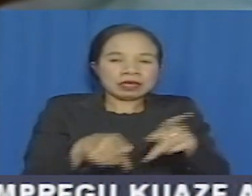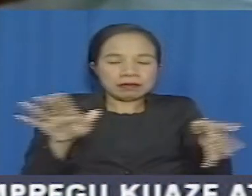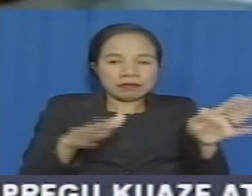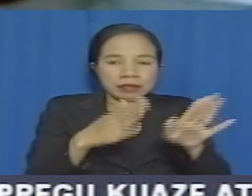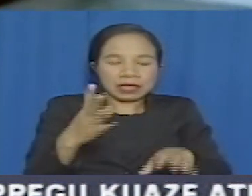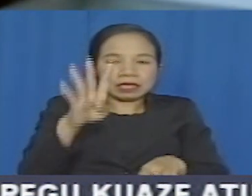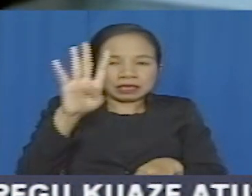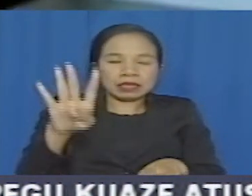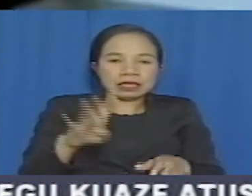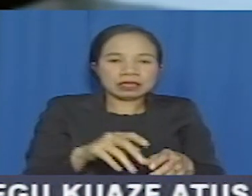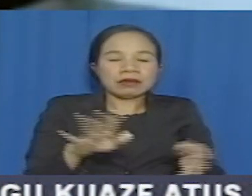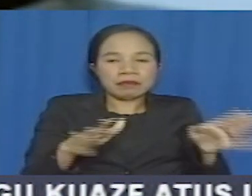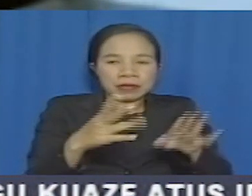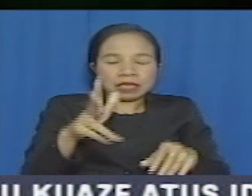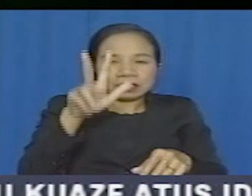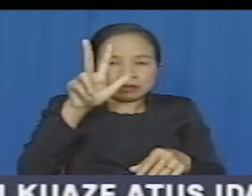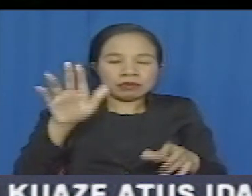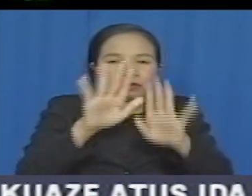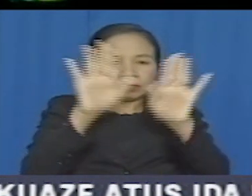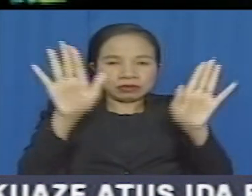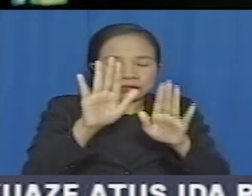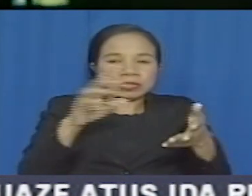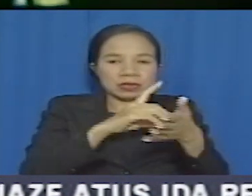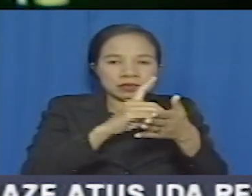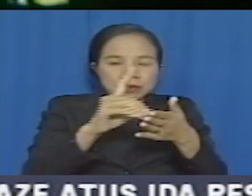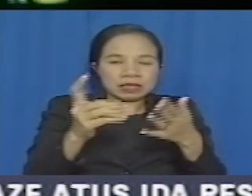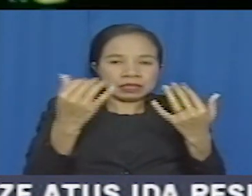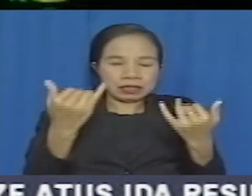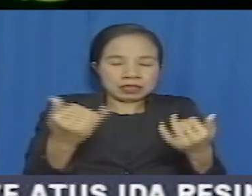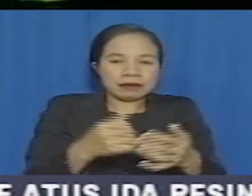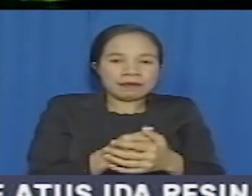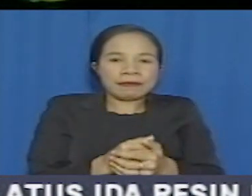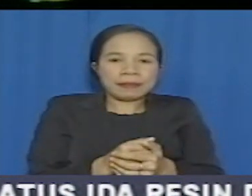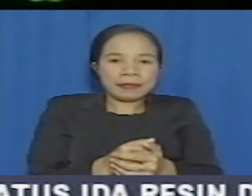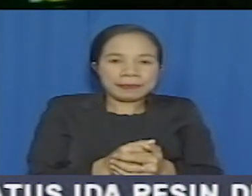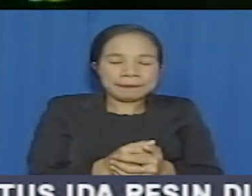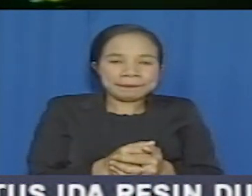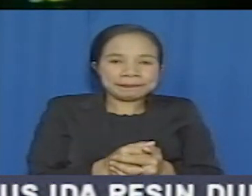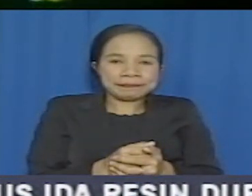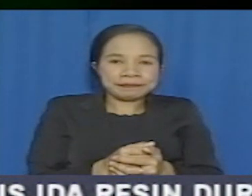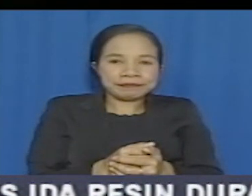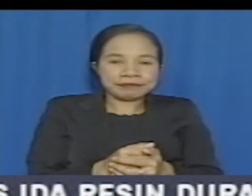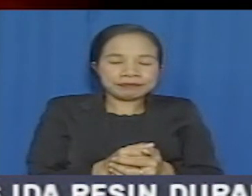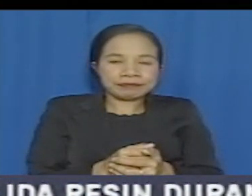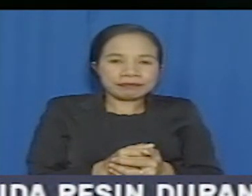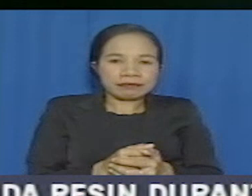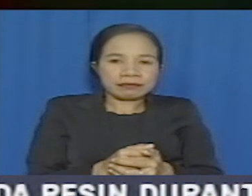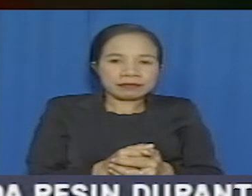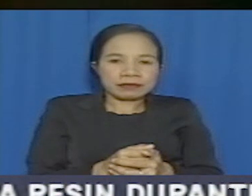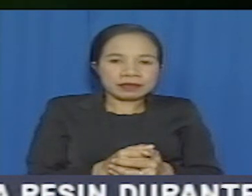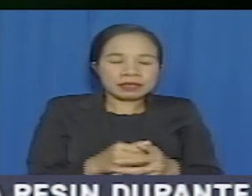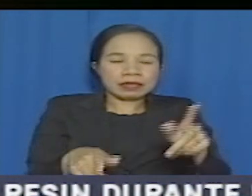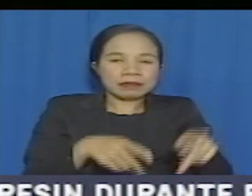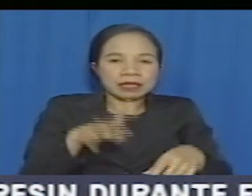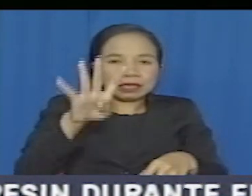neve composto mate Naintolo, e domingo, fim de semana, né? Não há ida mate segunda da der. Paciente Nainhat